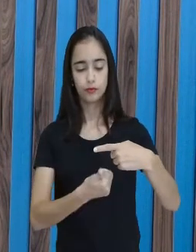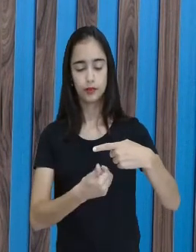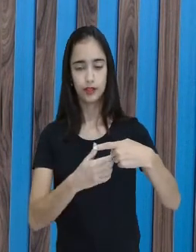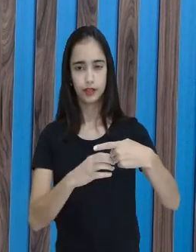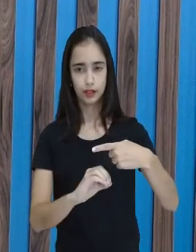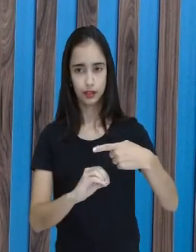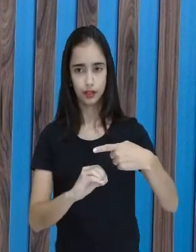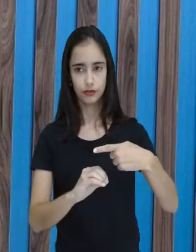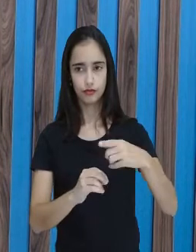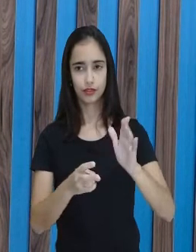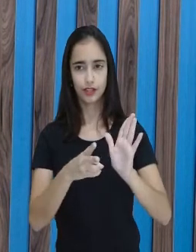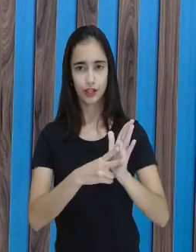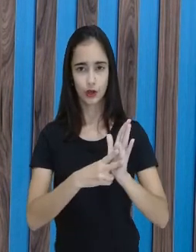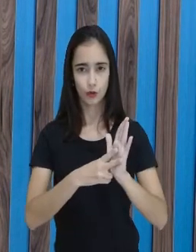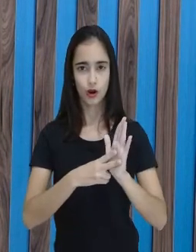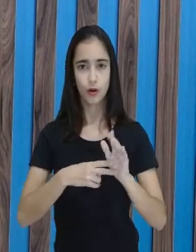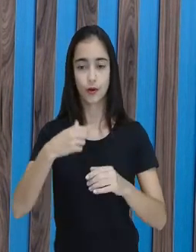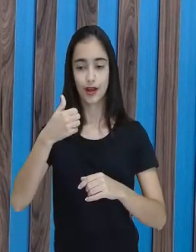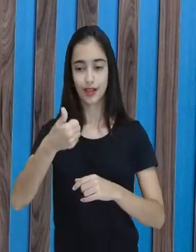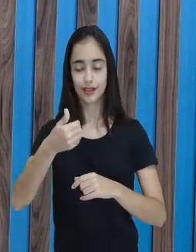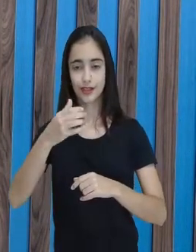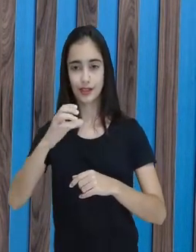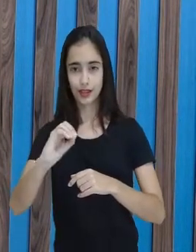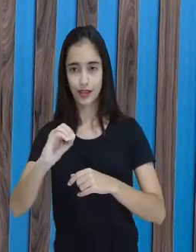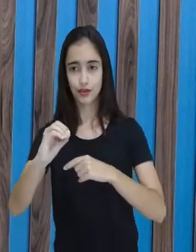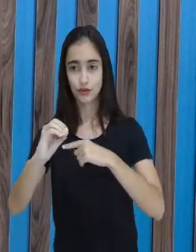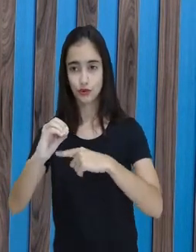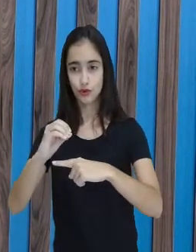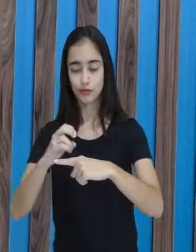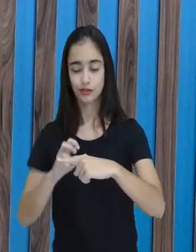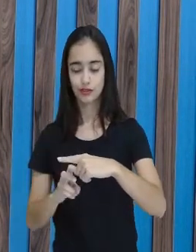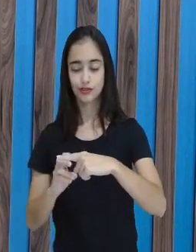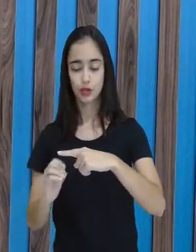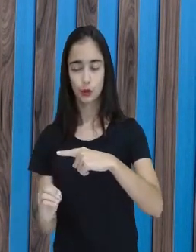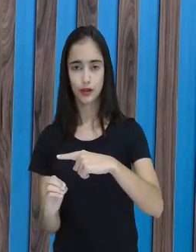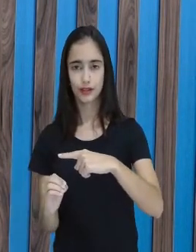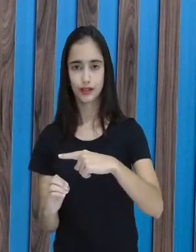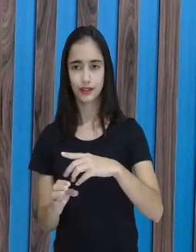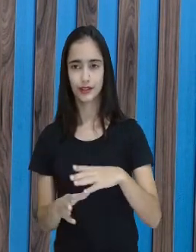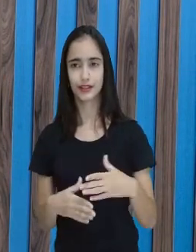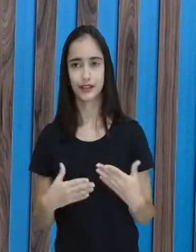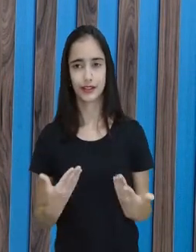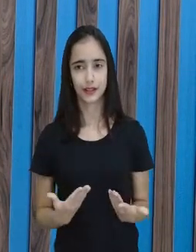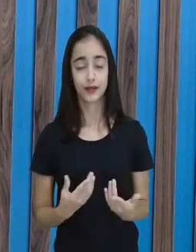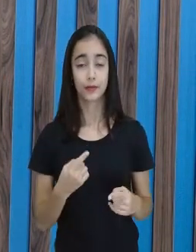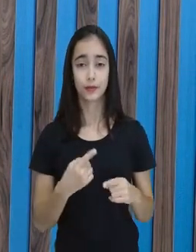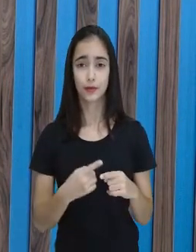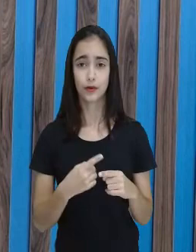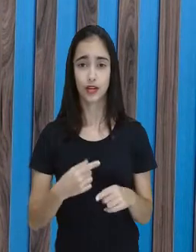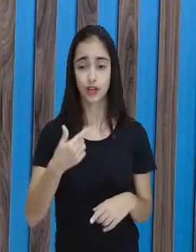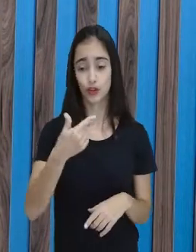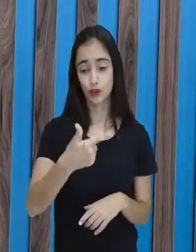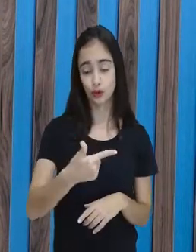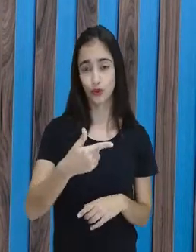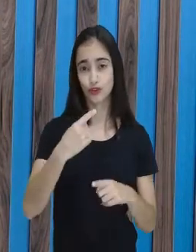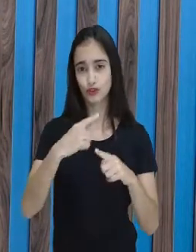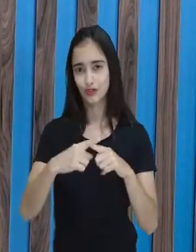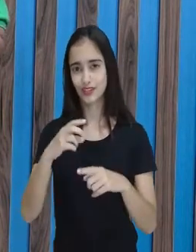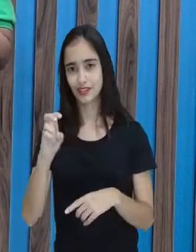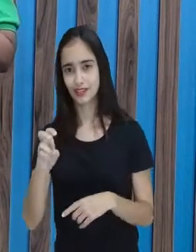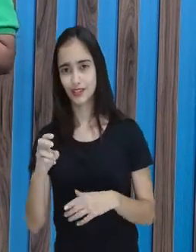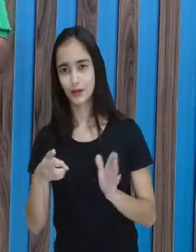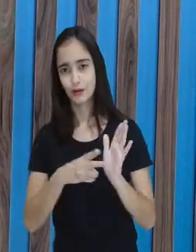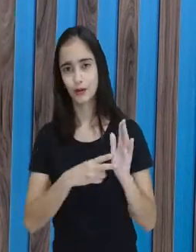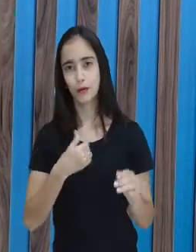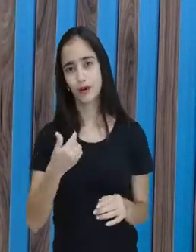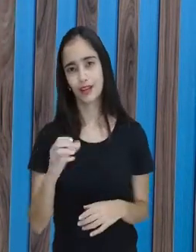2/10 é igual a 10 sobre 50. 2 vezes 5, 10.